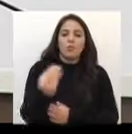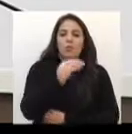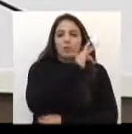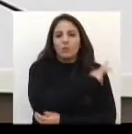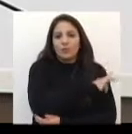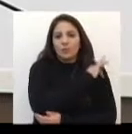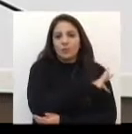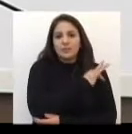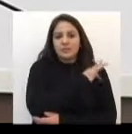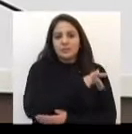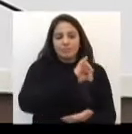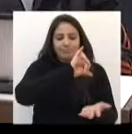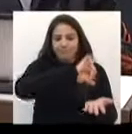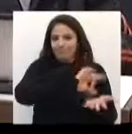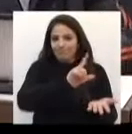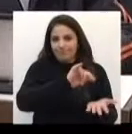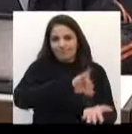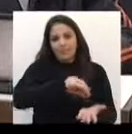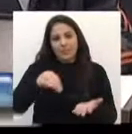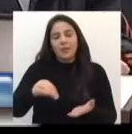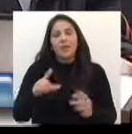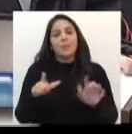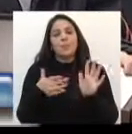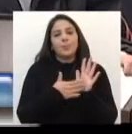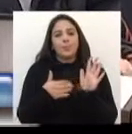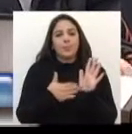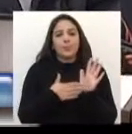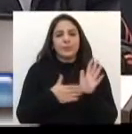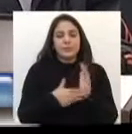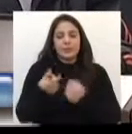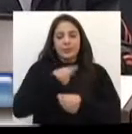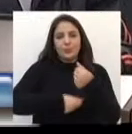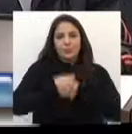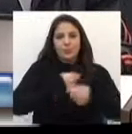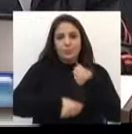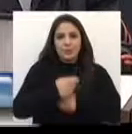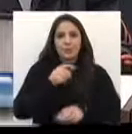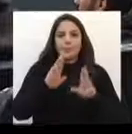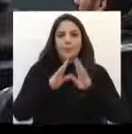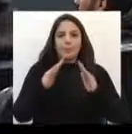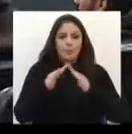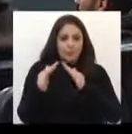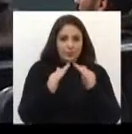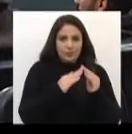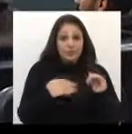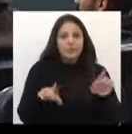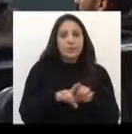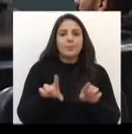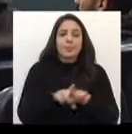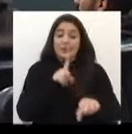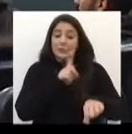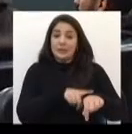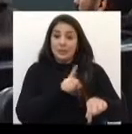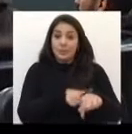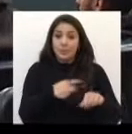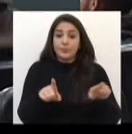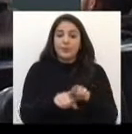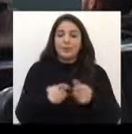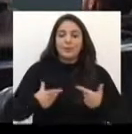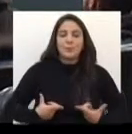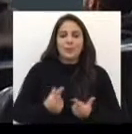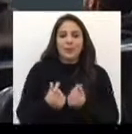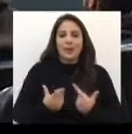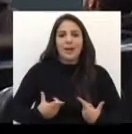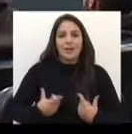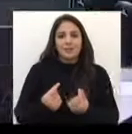farmácias descentralizadas iria proporcionar economia para os moradores, tanto de tempo quanto nas despesas